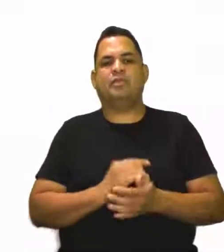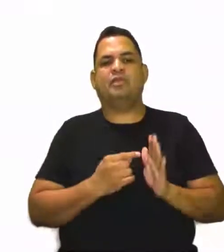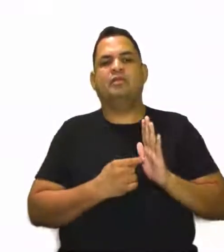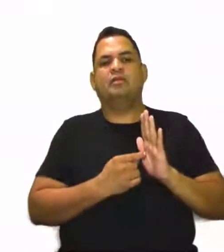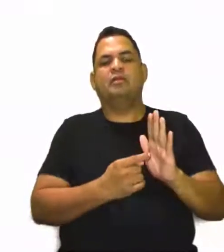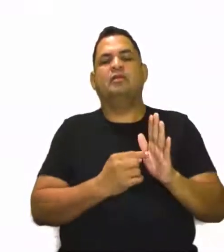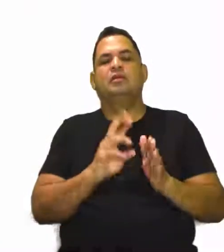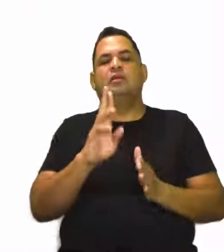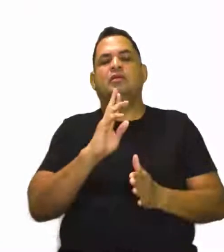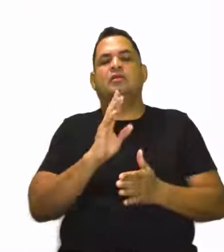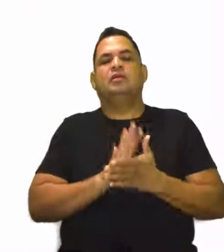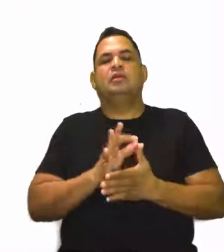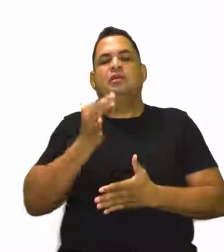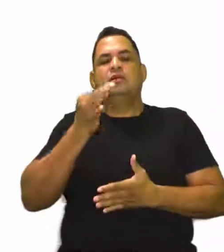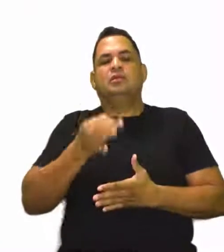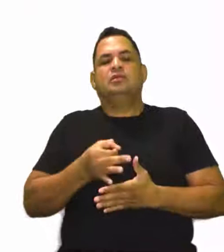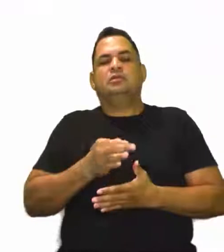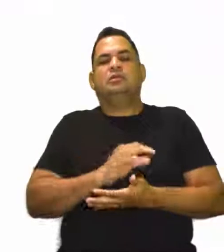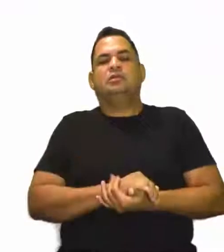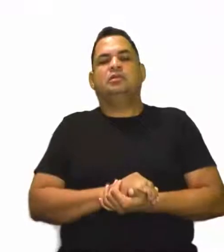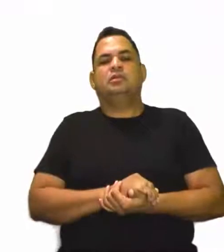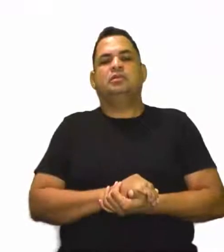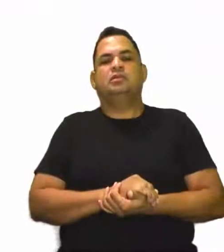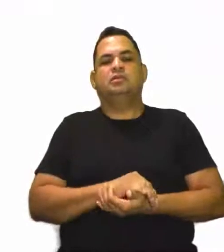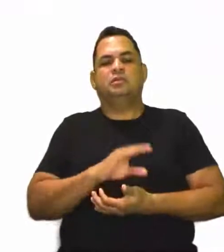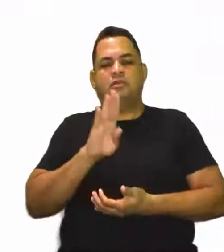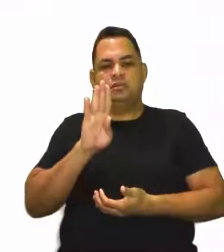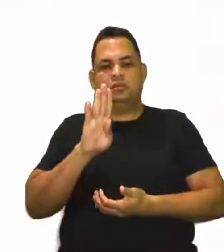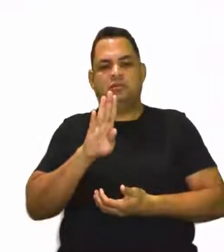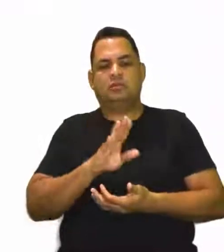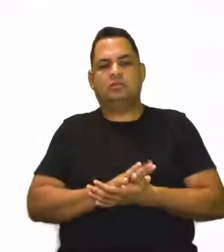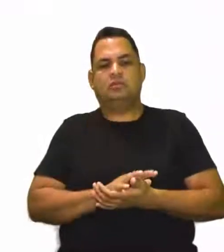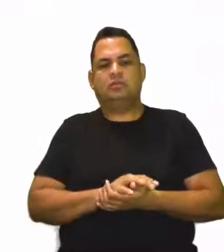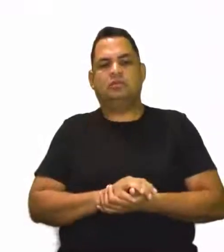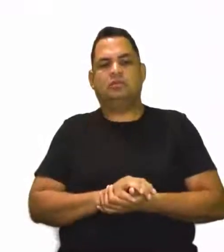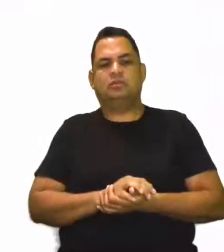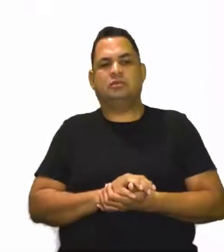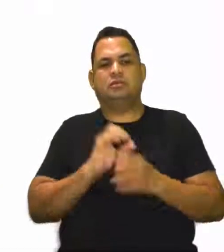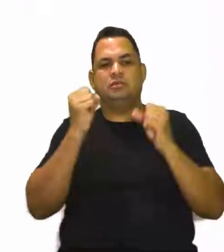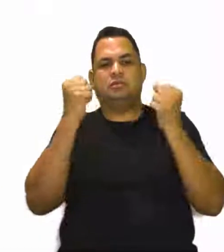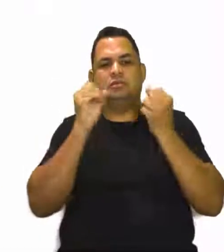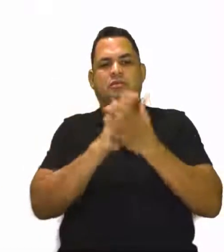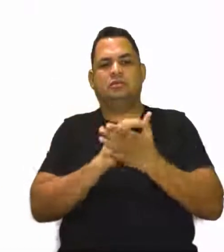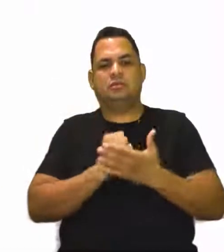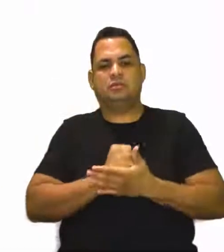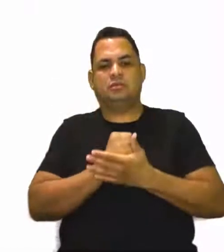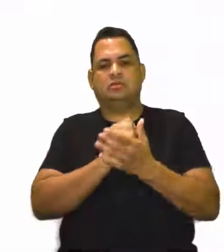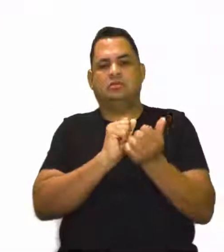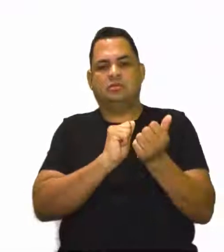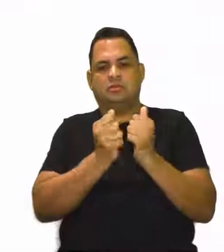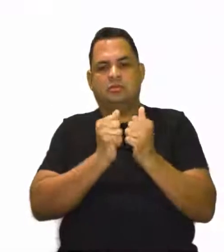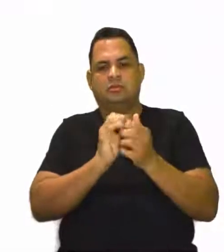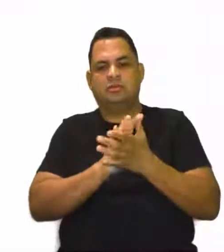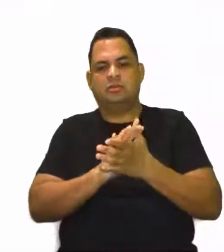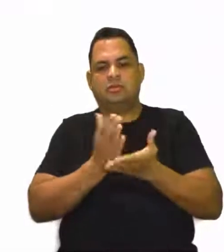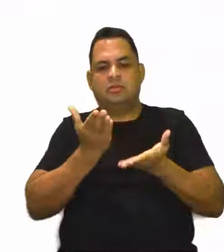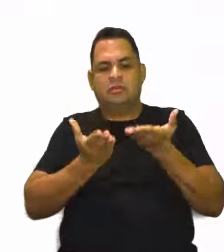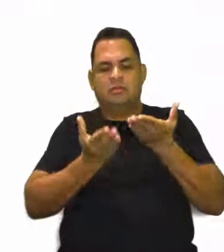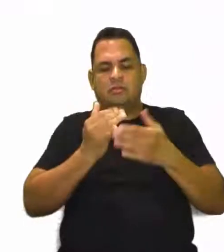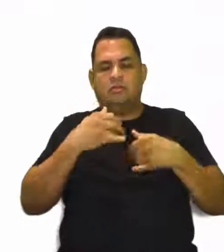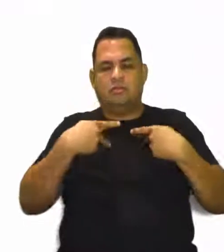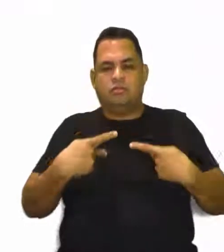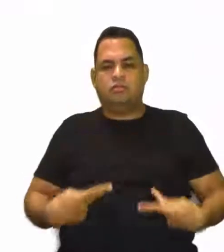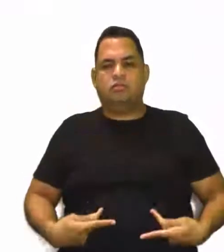correta. Então, nós temos como resposta correta a B, que diz que a atividade física ajuda no controle de peso